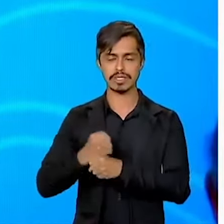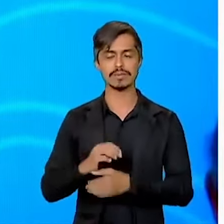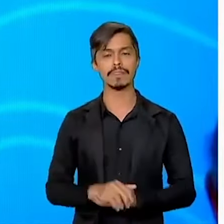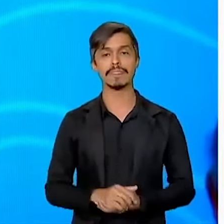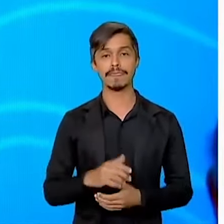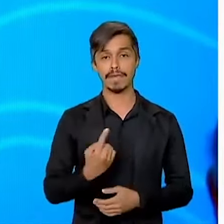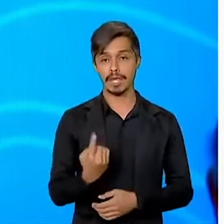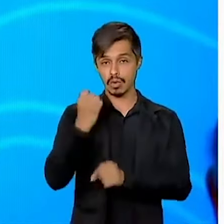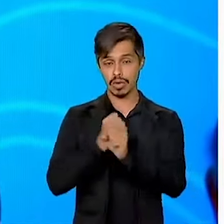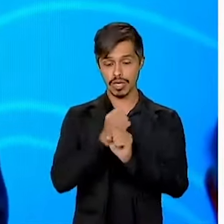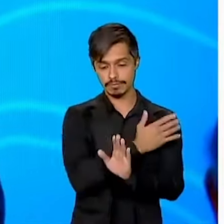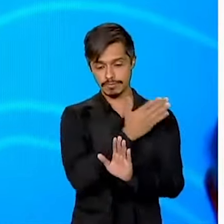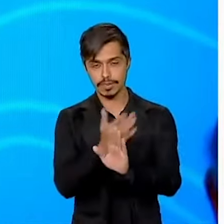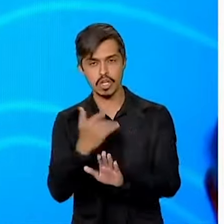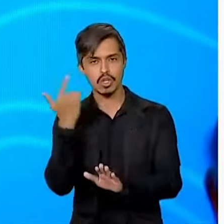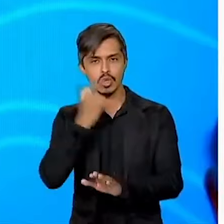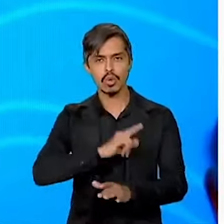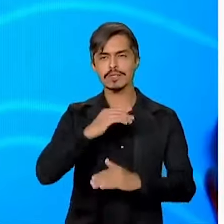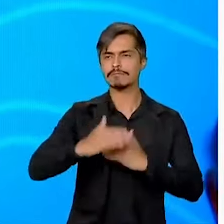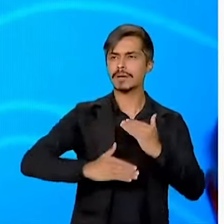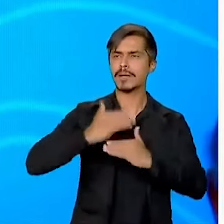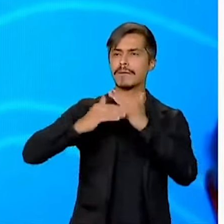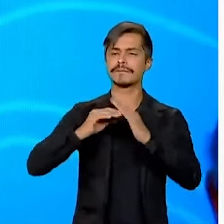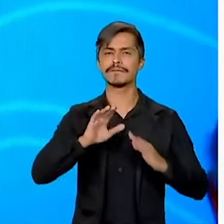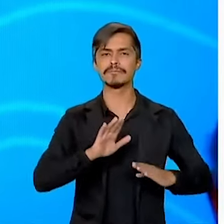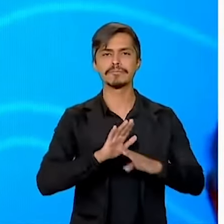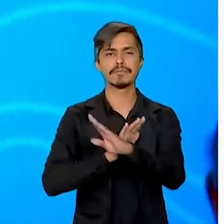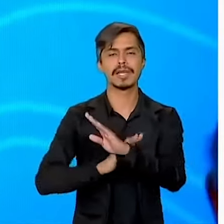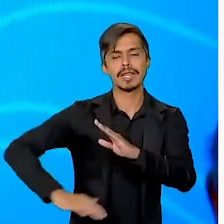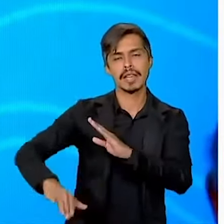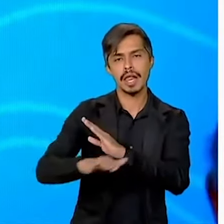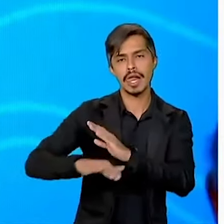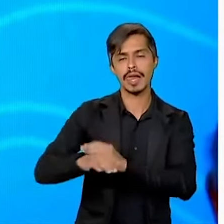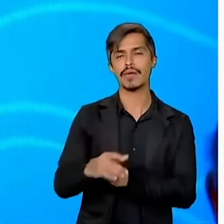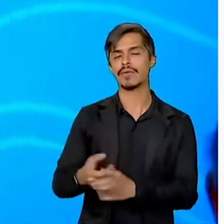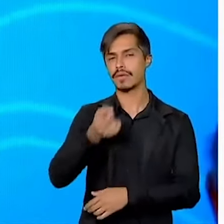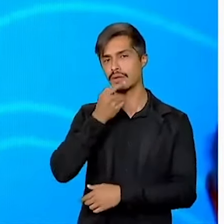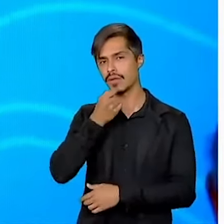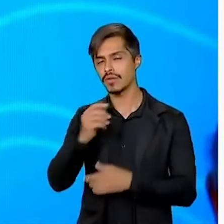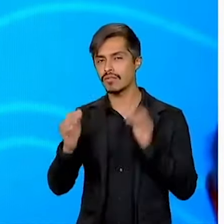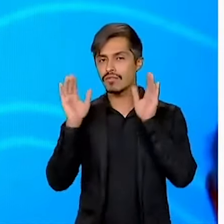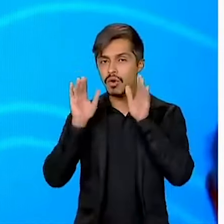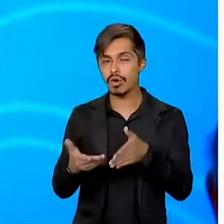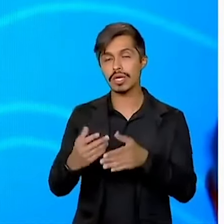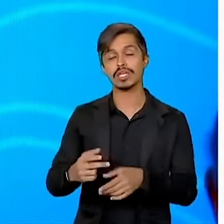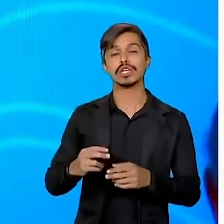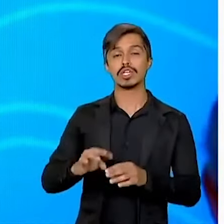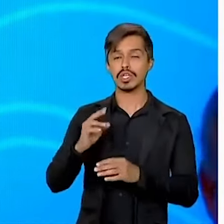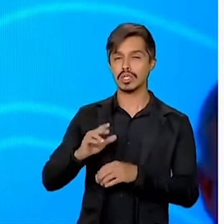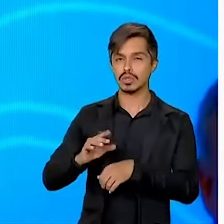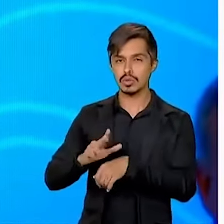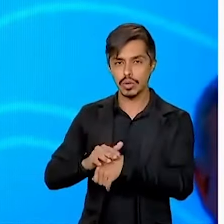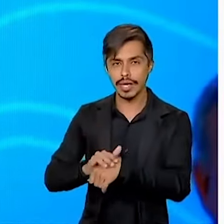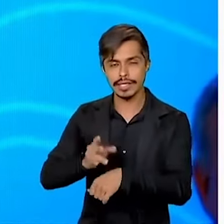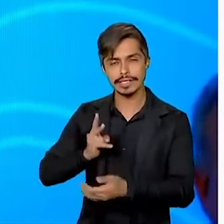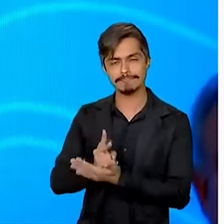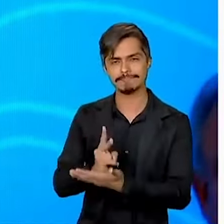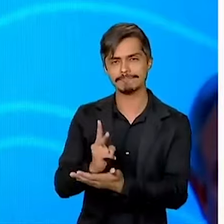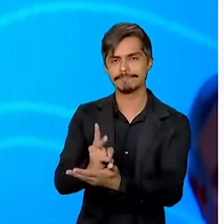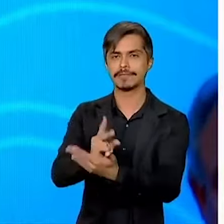já alcançamos resultados como o avanço no campo dos medicamentos para doenças crônicas, que dá